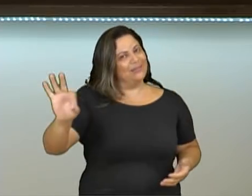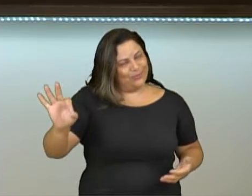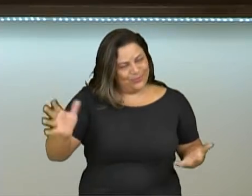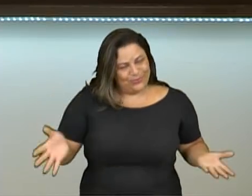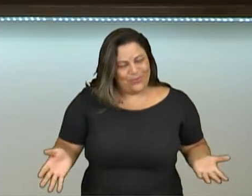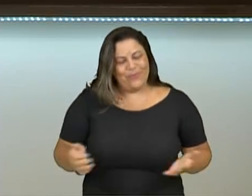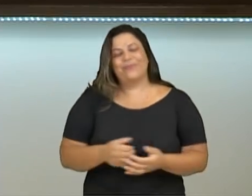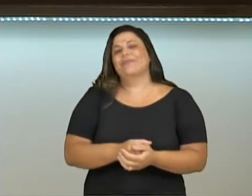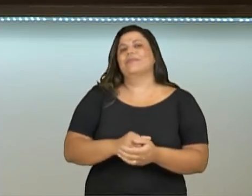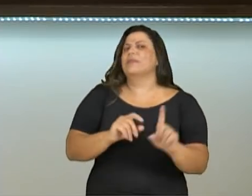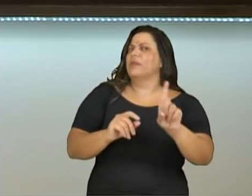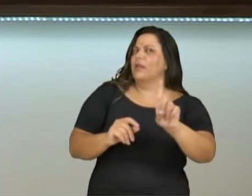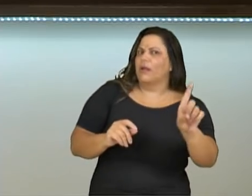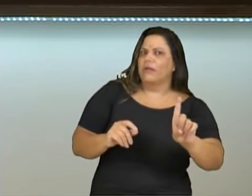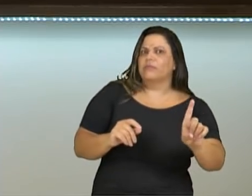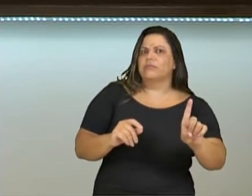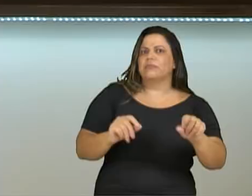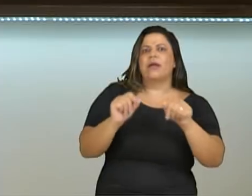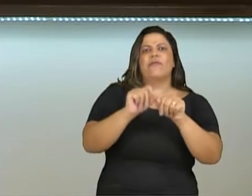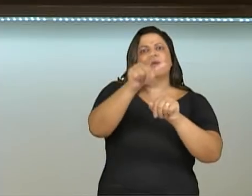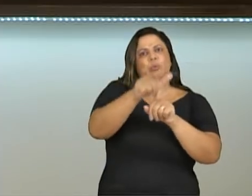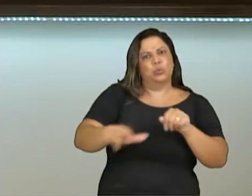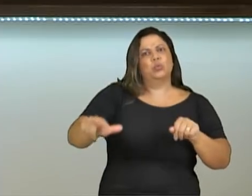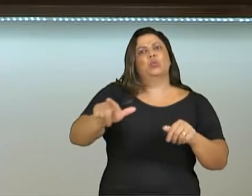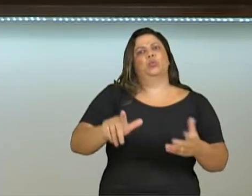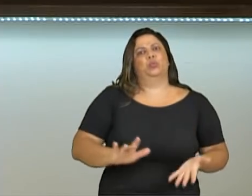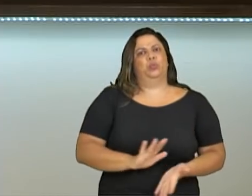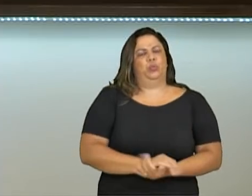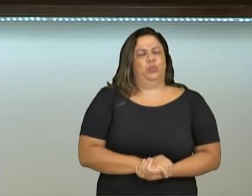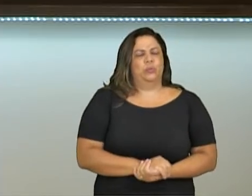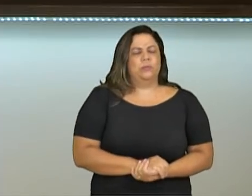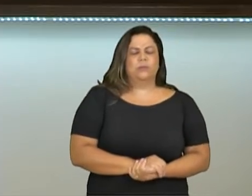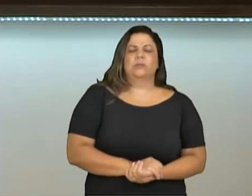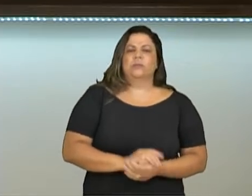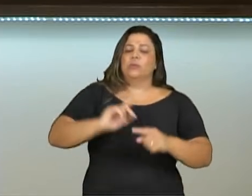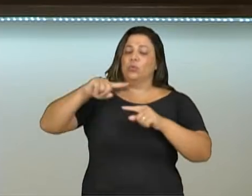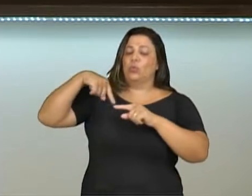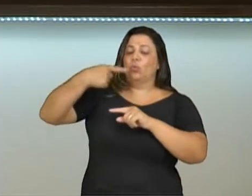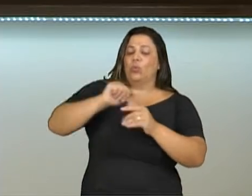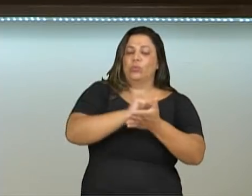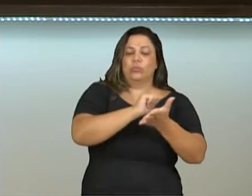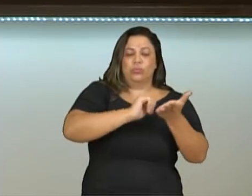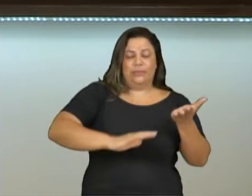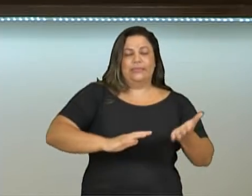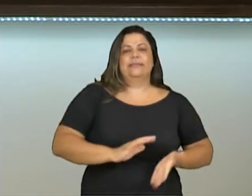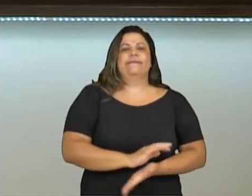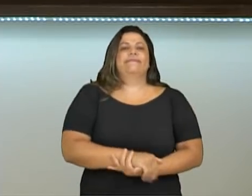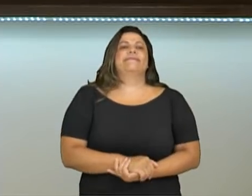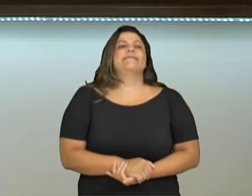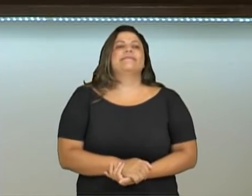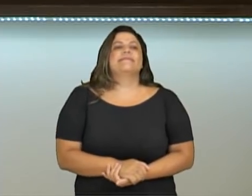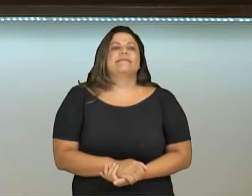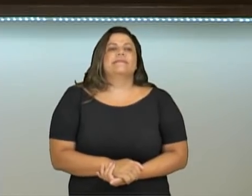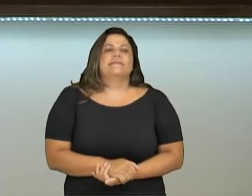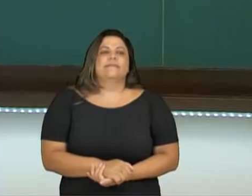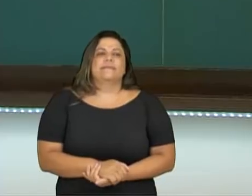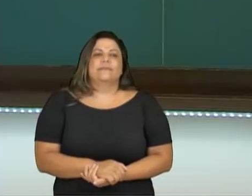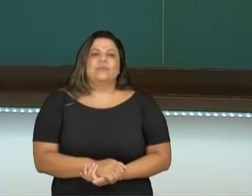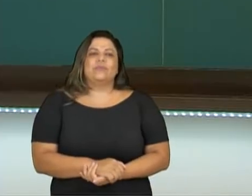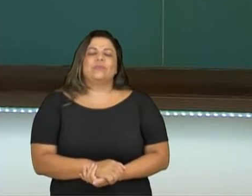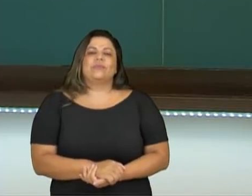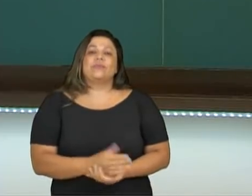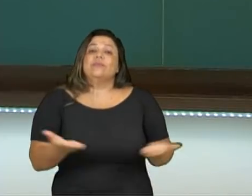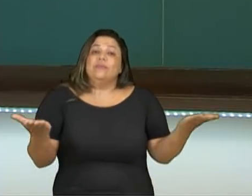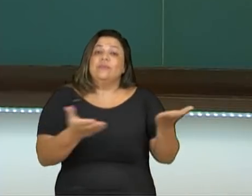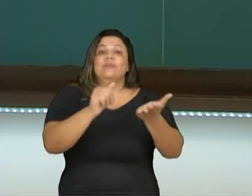não acertou, refaz. Refaz, porque agora a gente vai passar para o próximo exercício. Então, bora lá. Então, temos aqui um